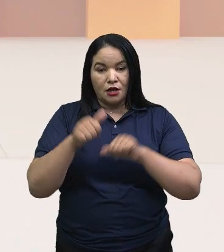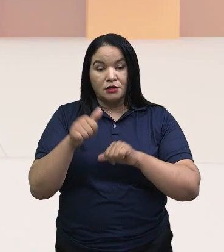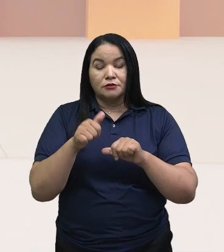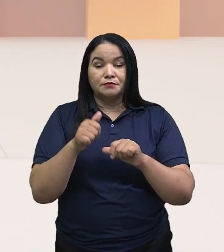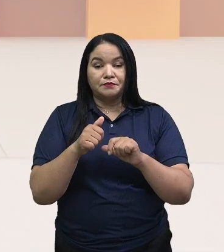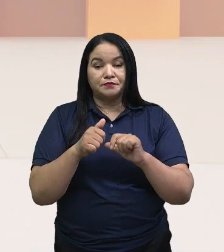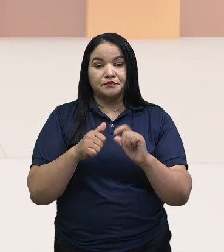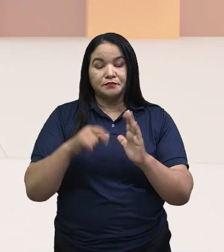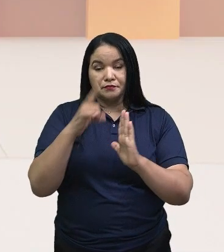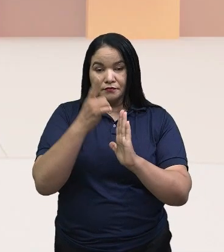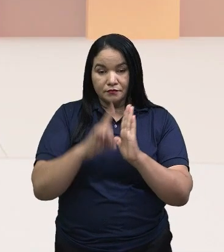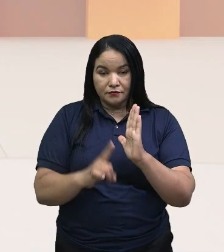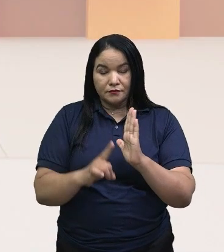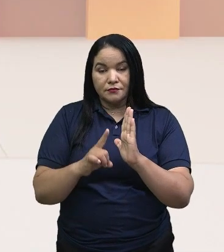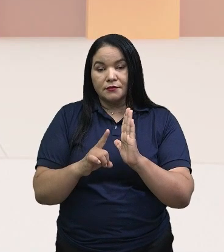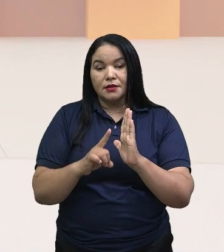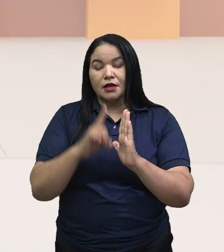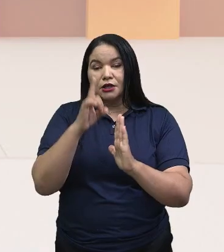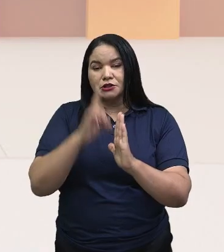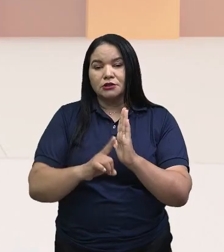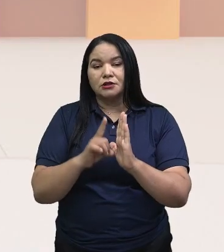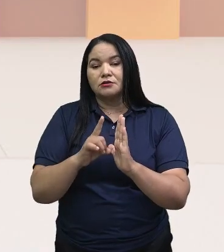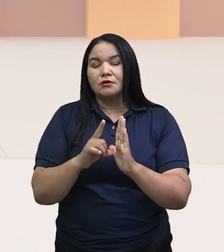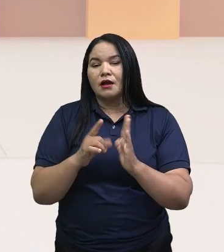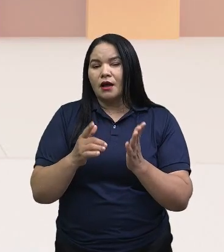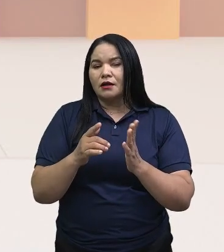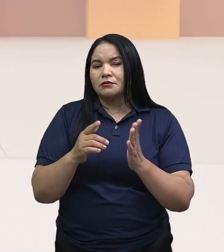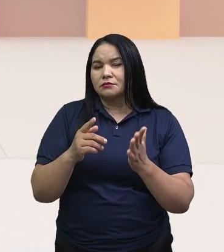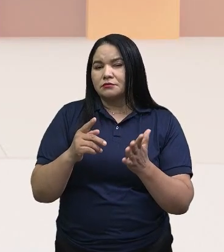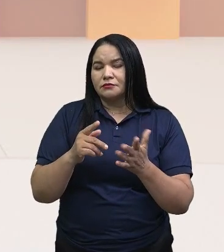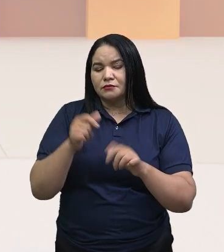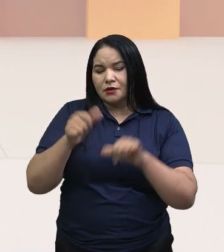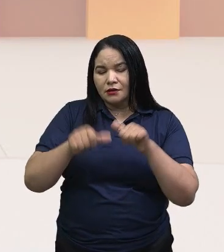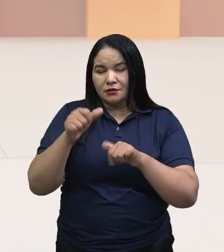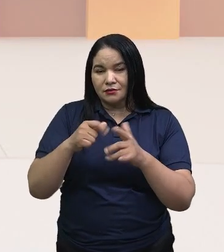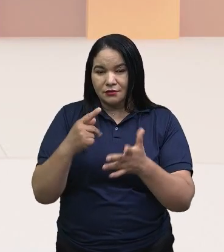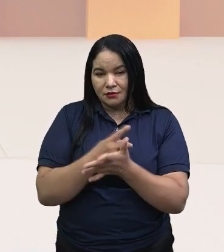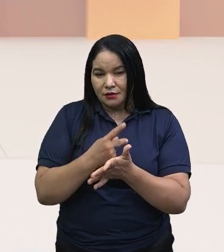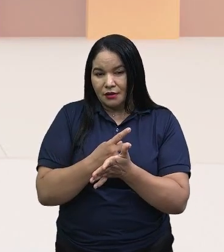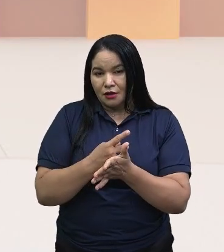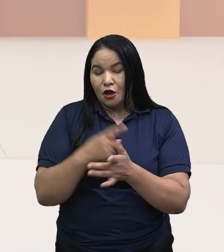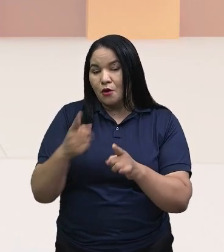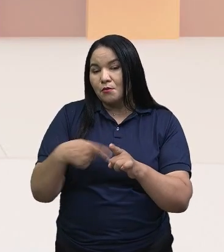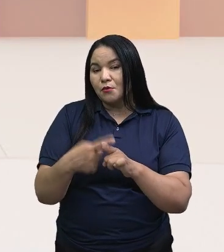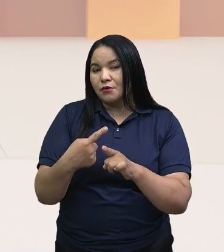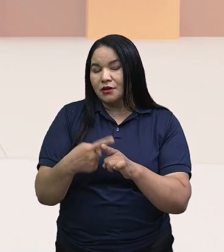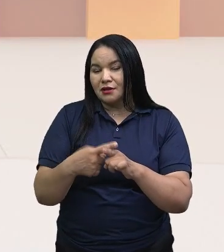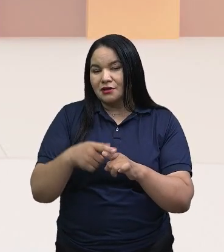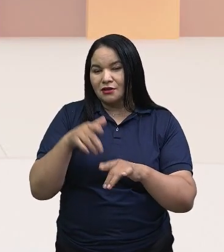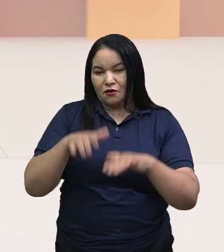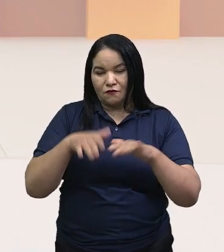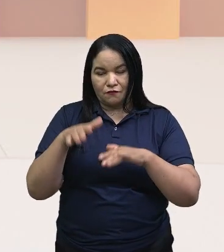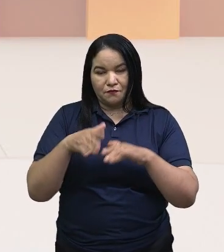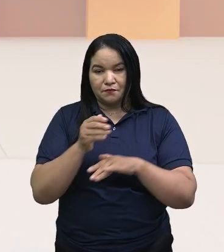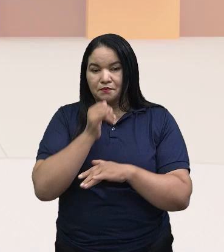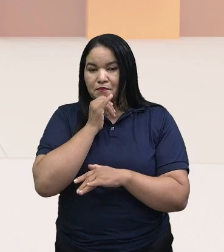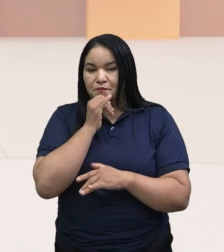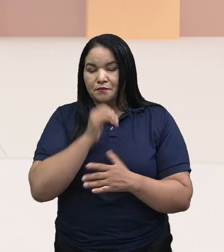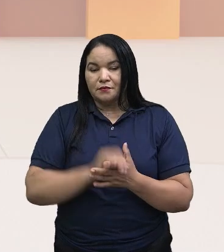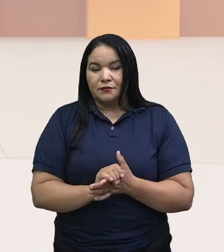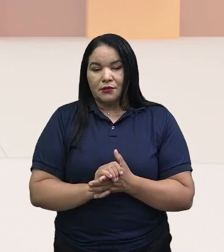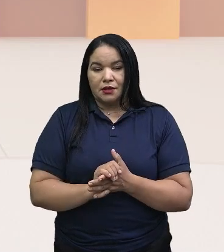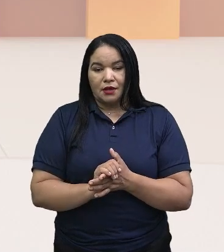análise errônea. Então, quando o professor fala uma análise errônea, é que como se os direitos humanos só